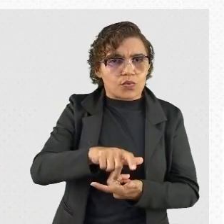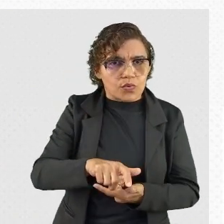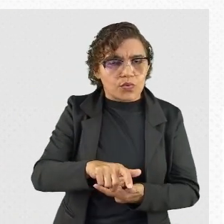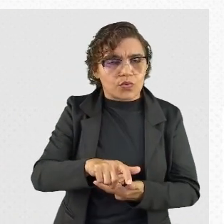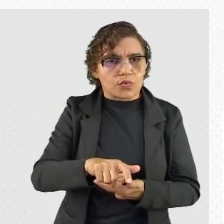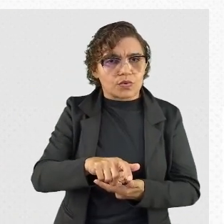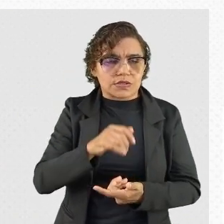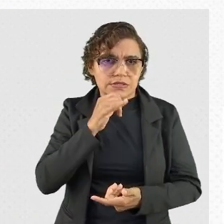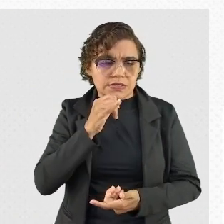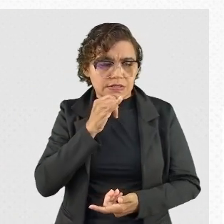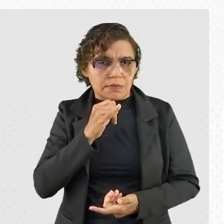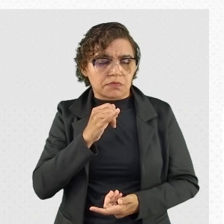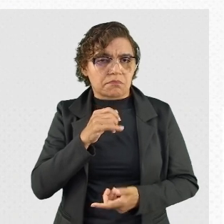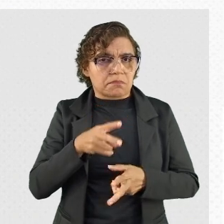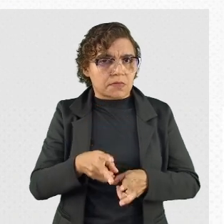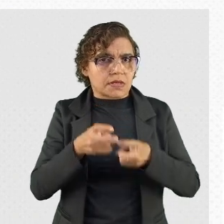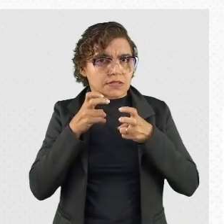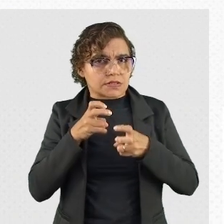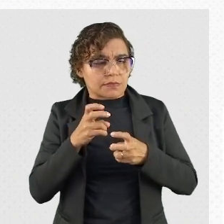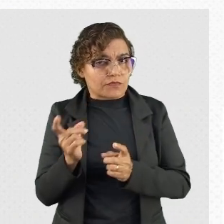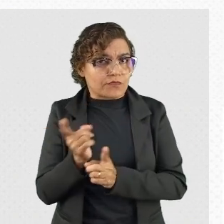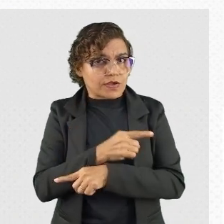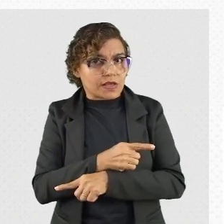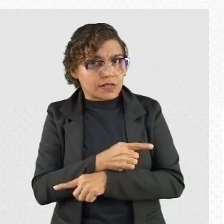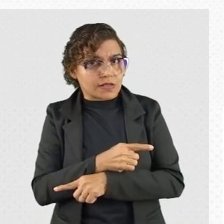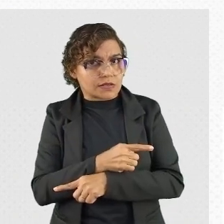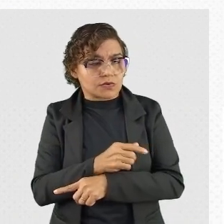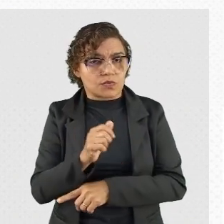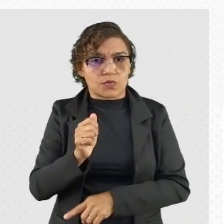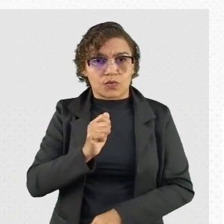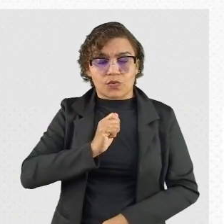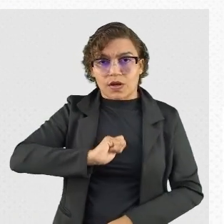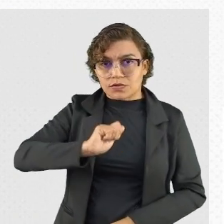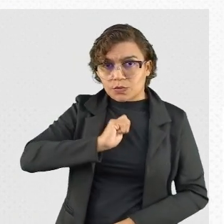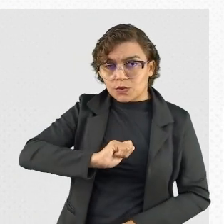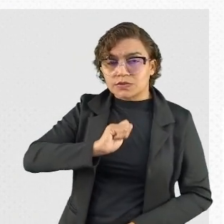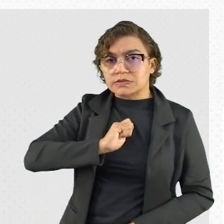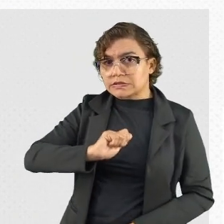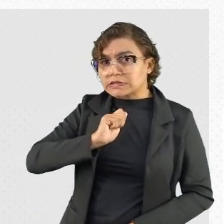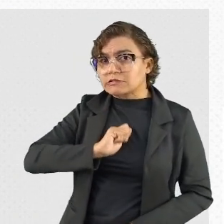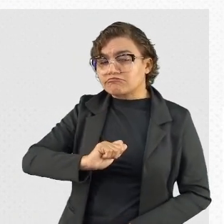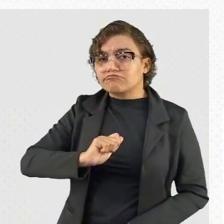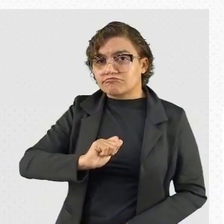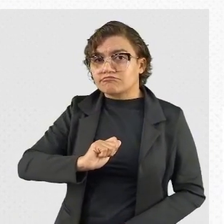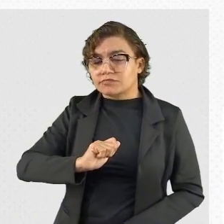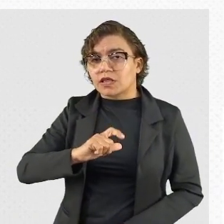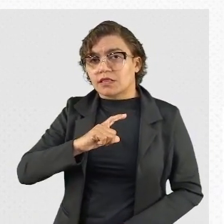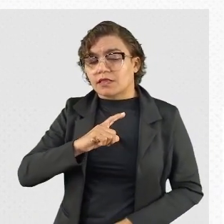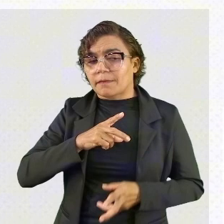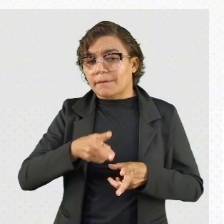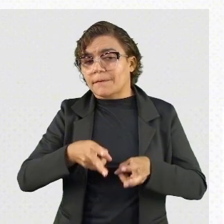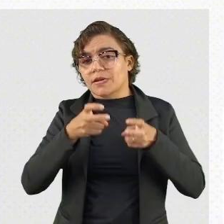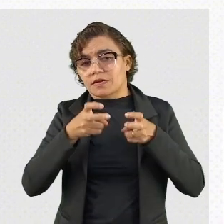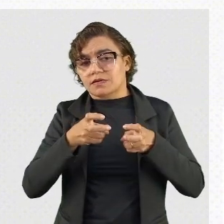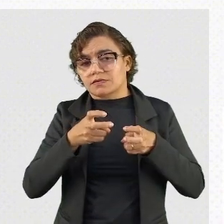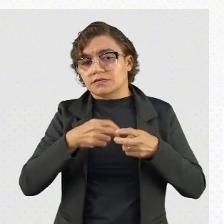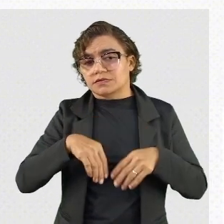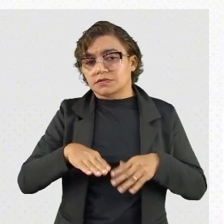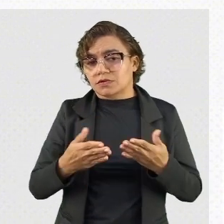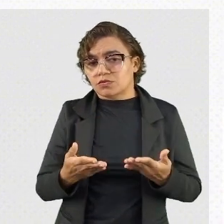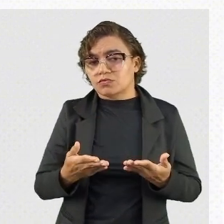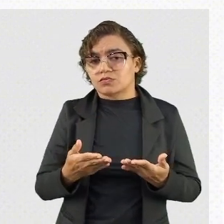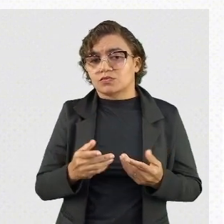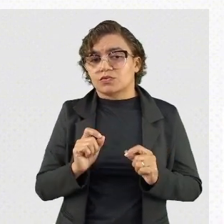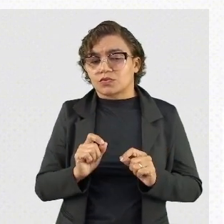na Terra, a gente percebe ali o contrário, é o antropocentrismo, que a gente percebeu ali, que a gente viu uma alternativa,